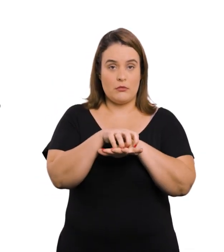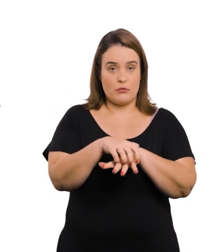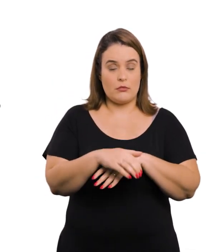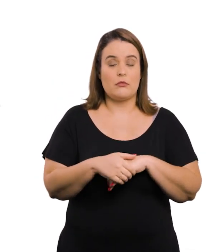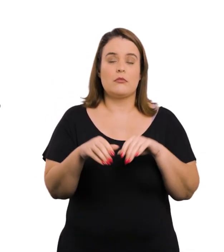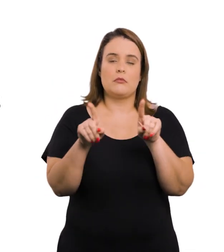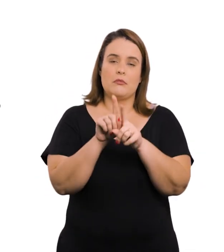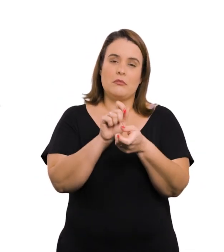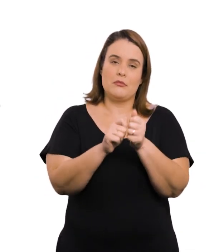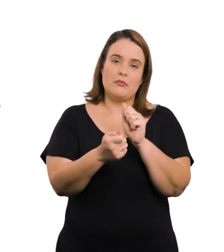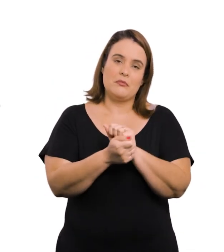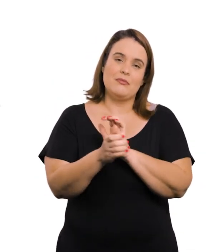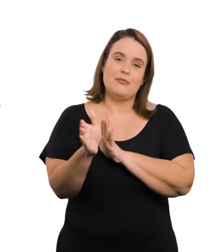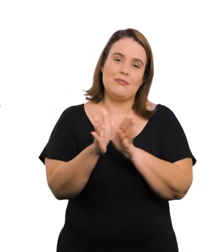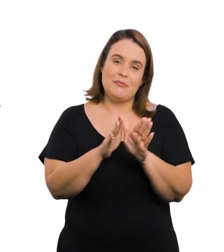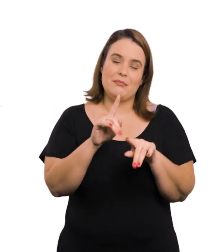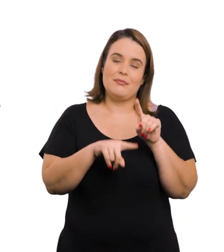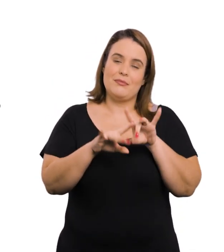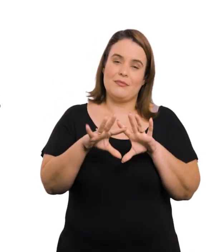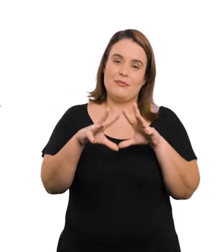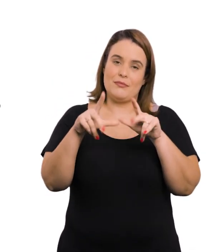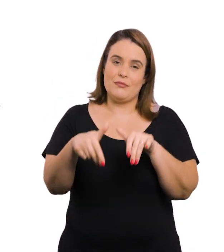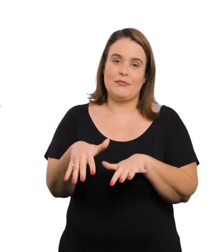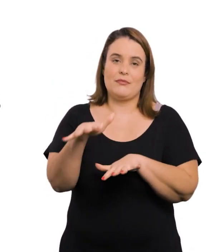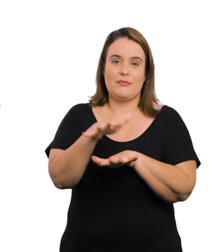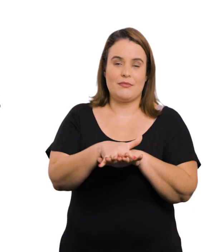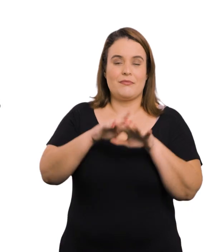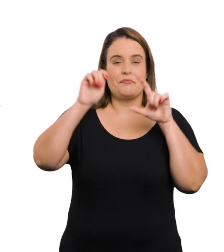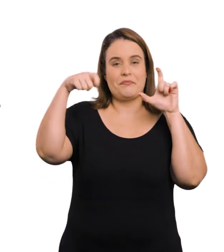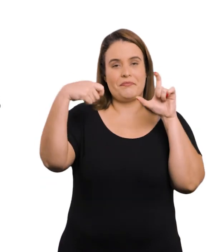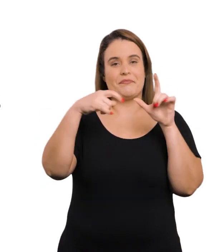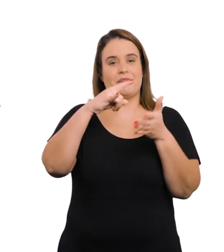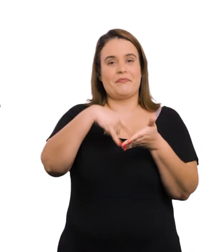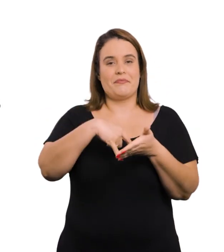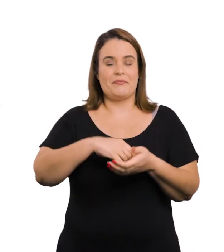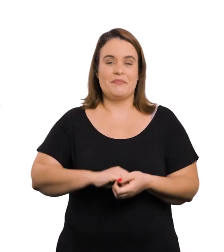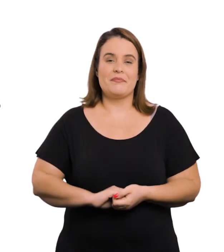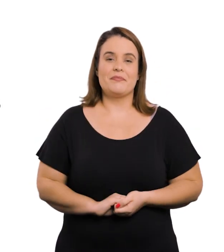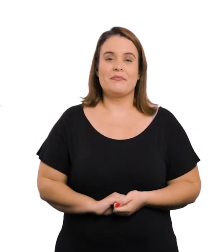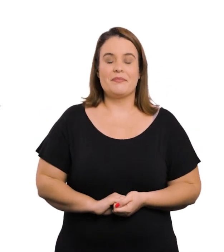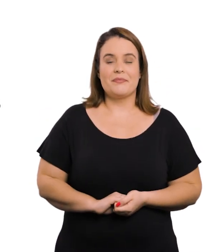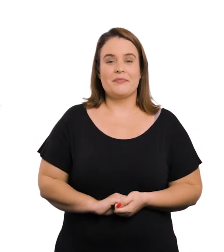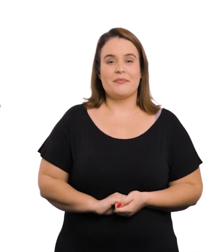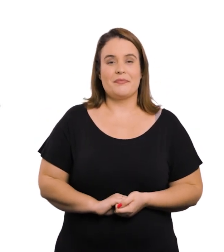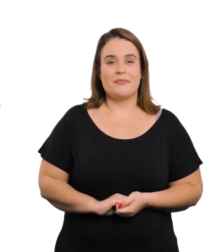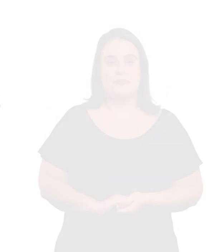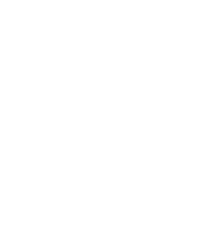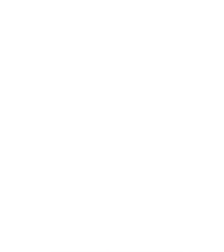transporte e tornar acessível todo o material de integração, como vídeos e documentos.